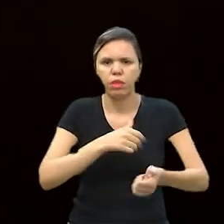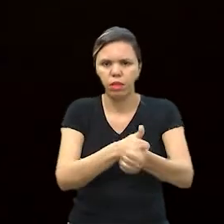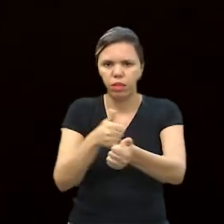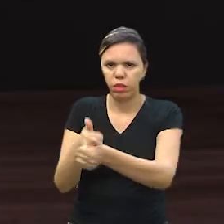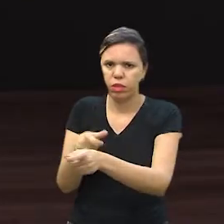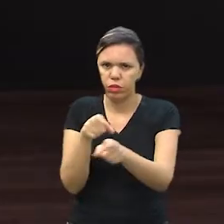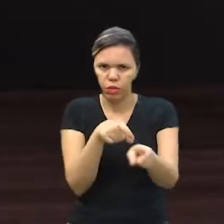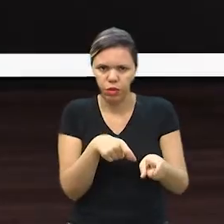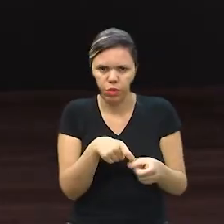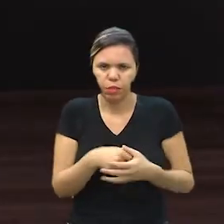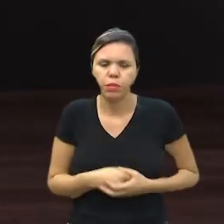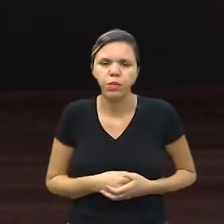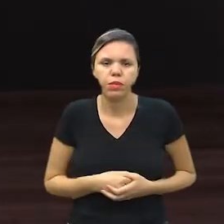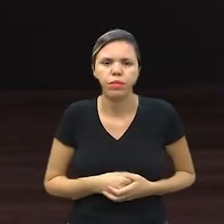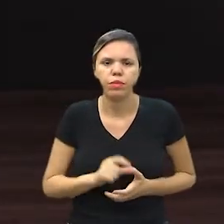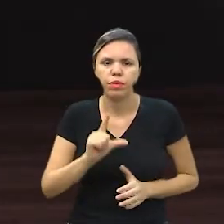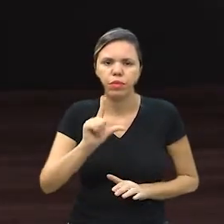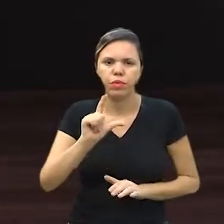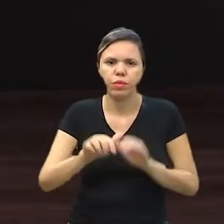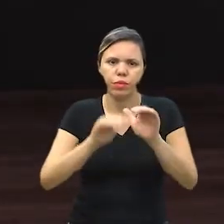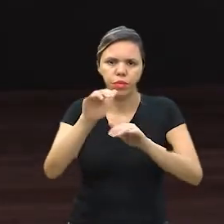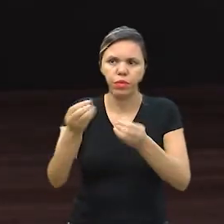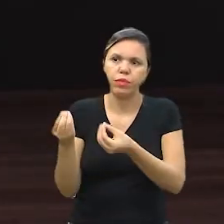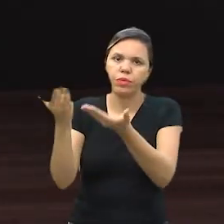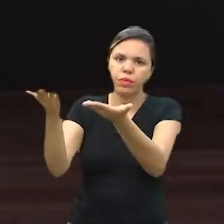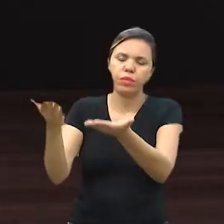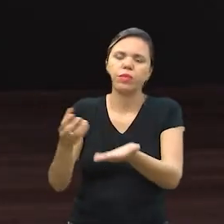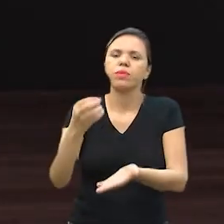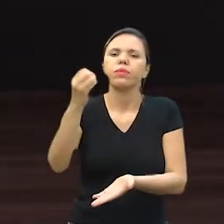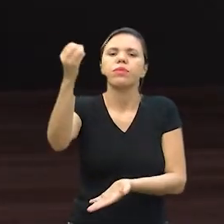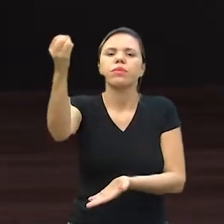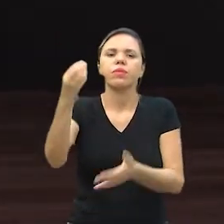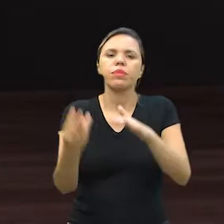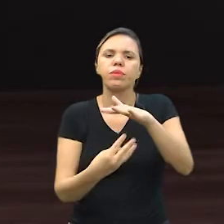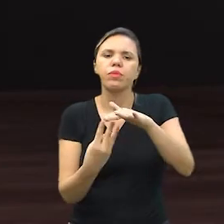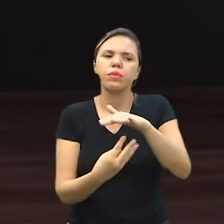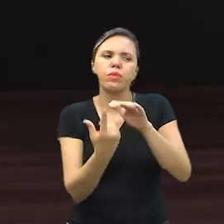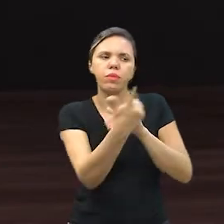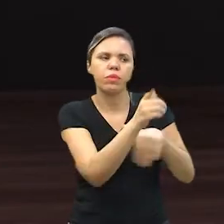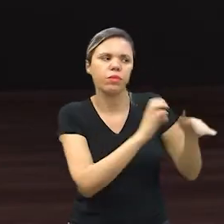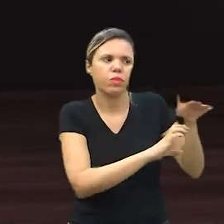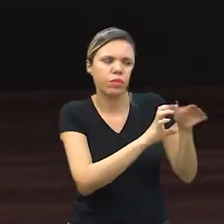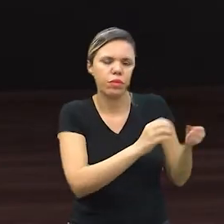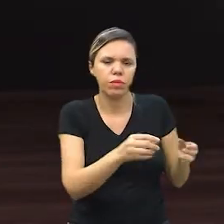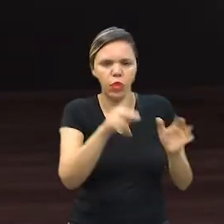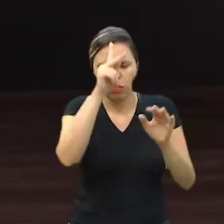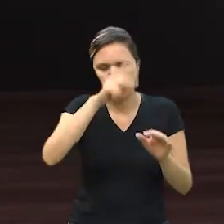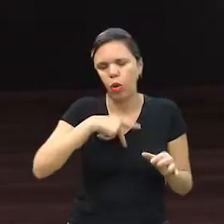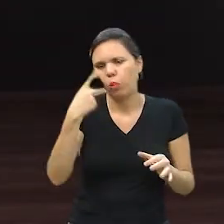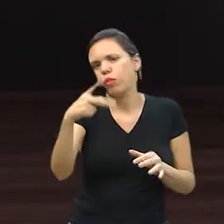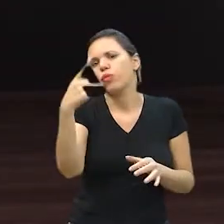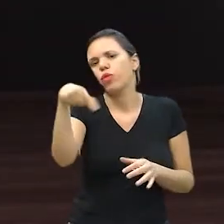do sítio. E essa logística, vocês terceirizaram essa entrega é de vocês,